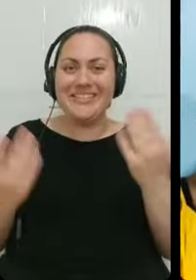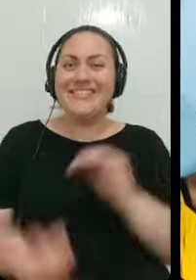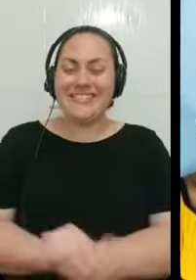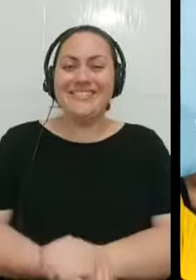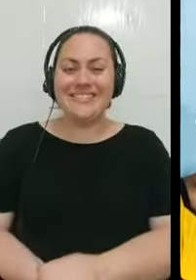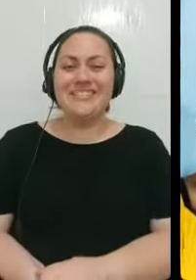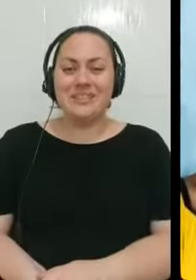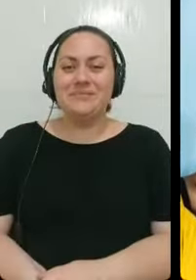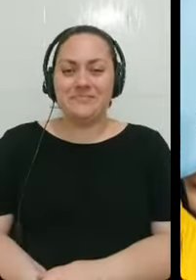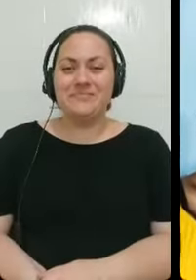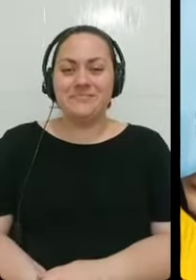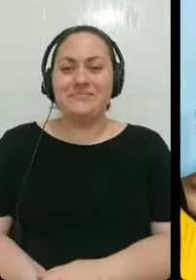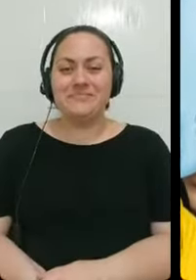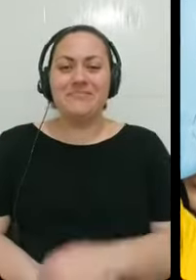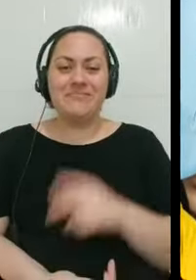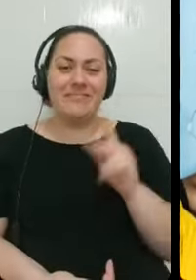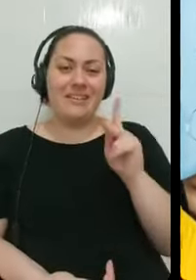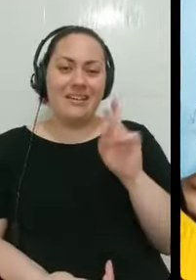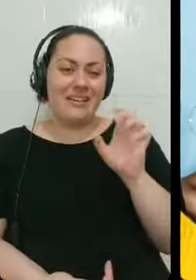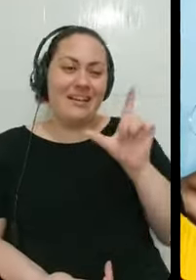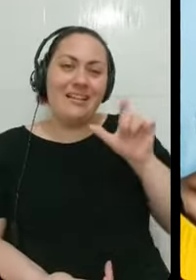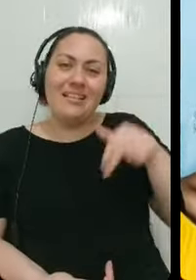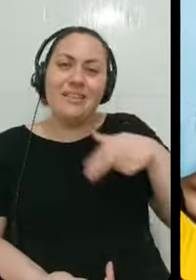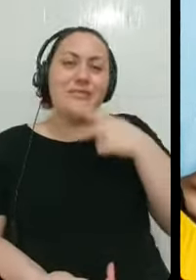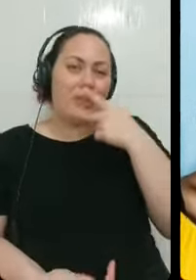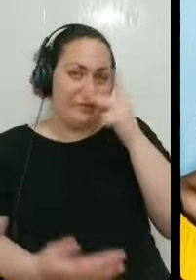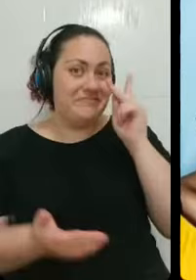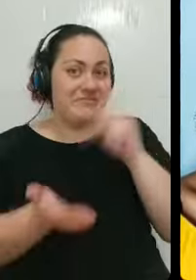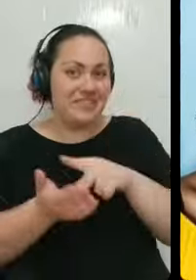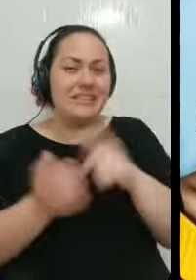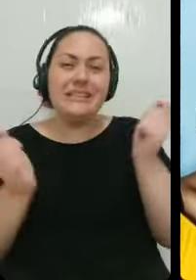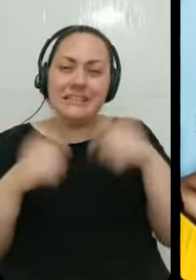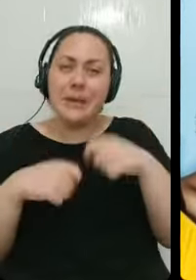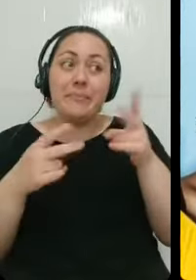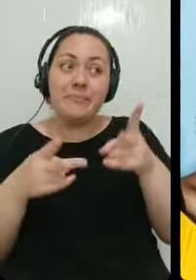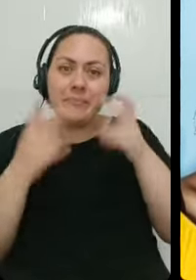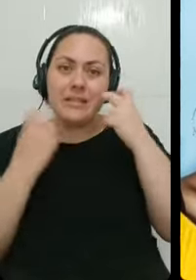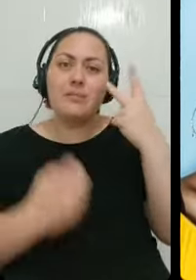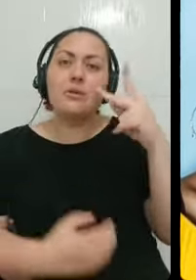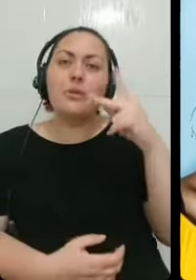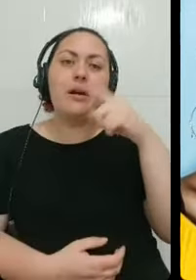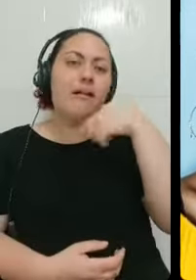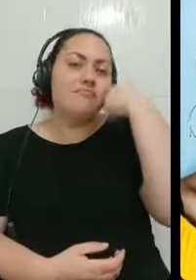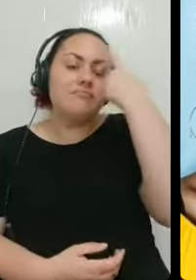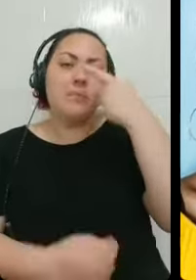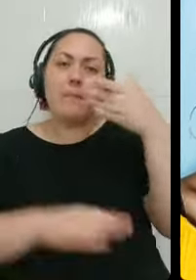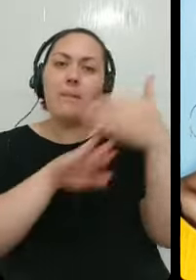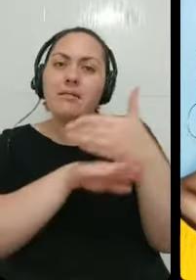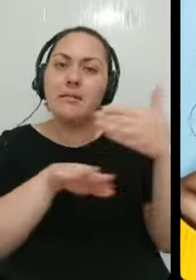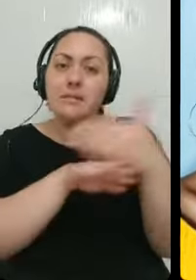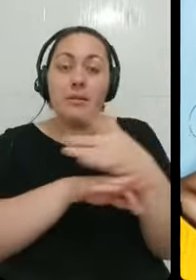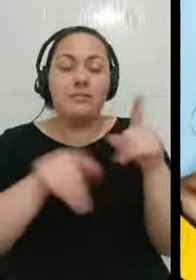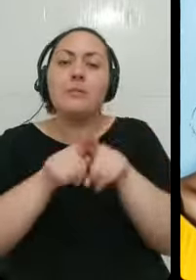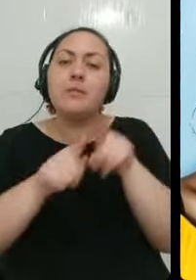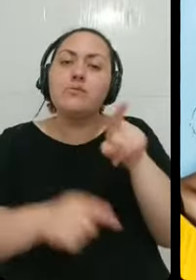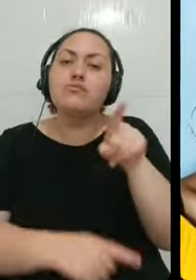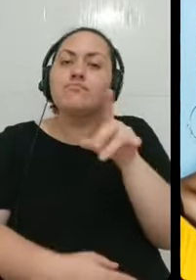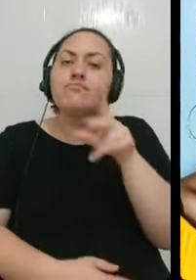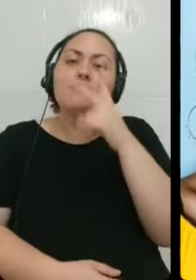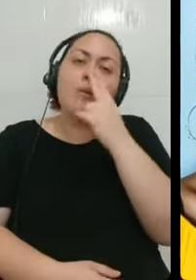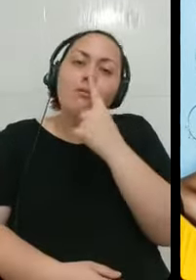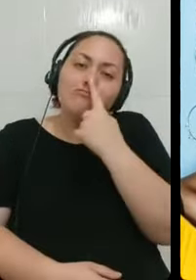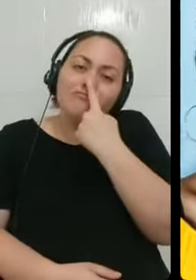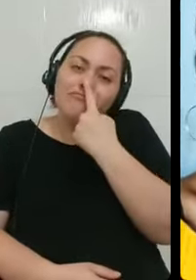Acho que a Kelly falou isso e é muito verdade, assim, né? E eu acho que dá para ver o teu envolvimento, inclusive afetivo,